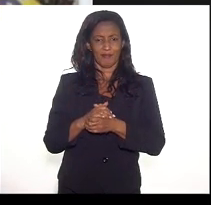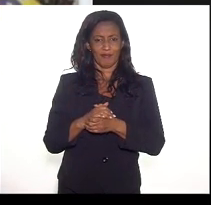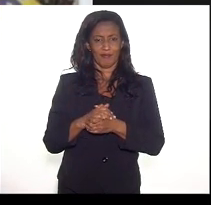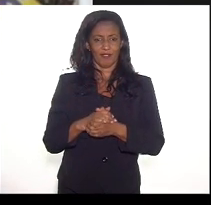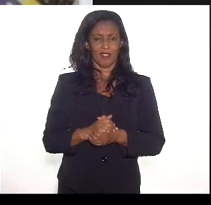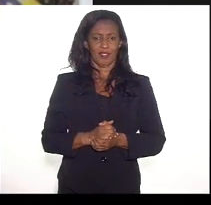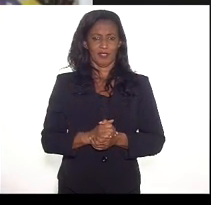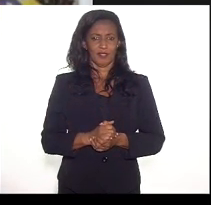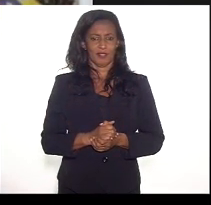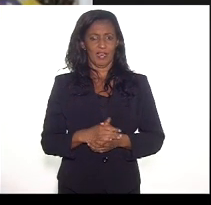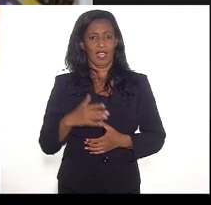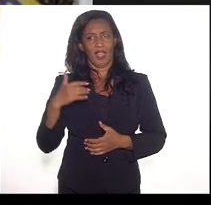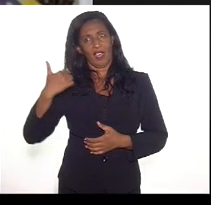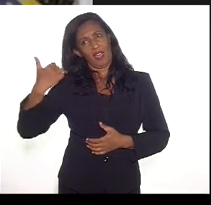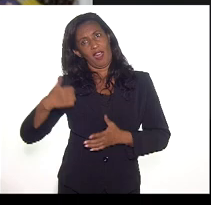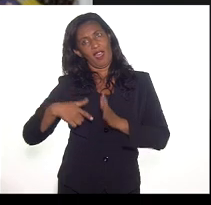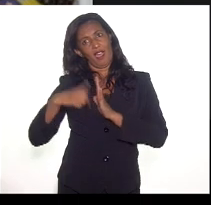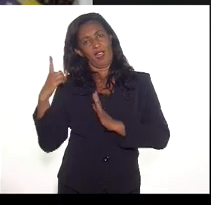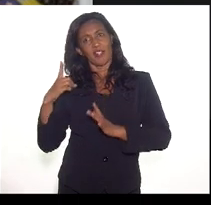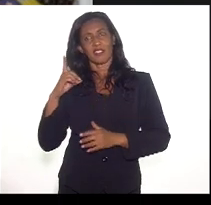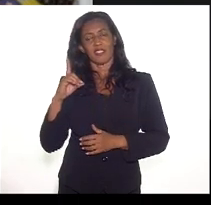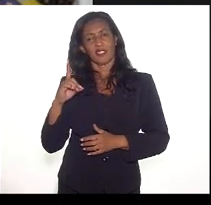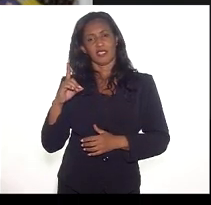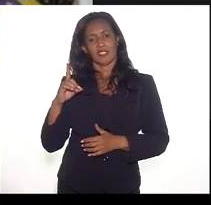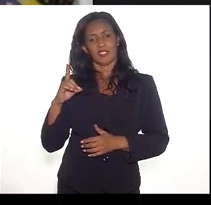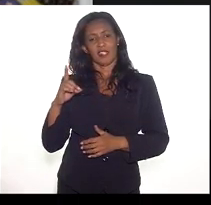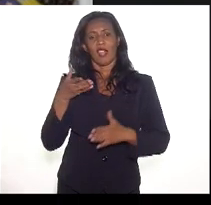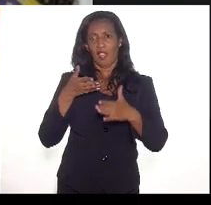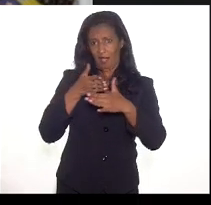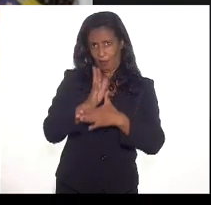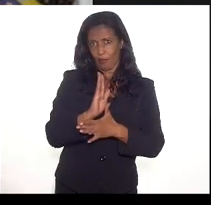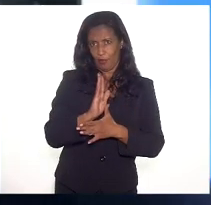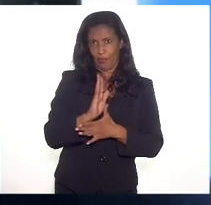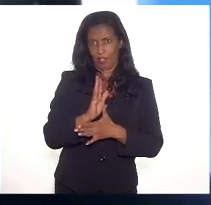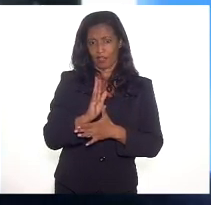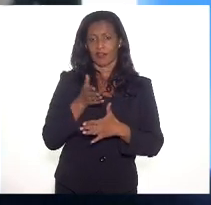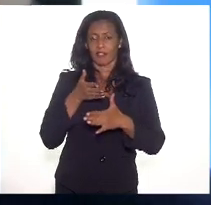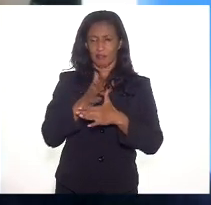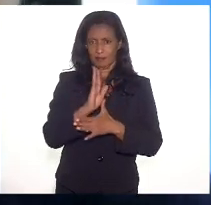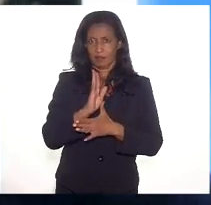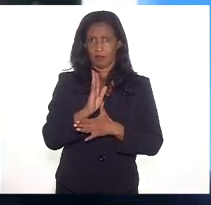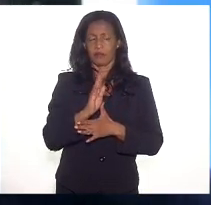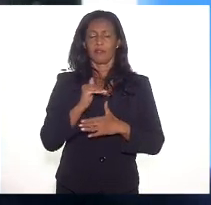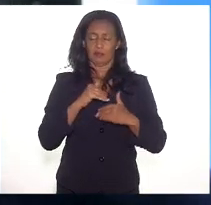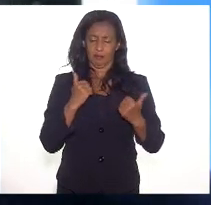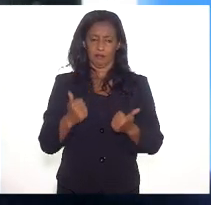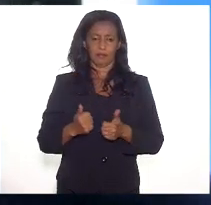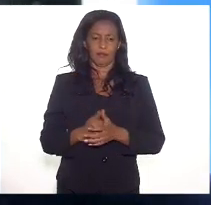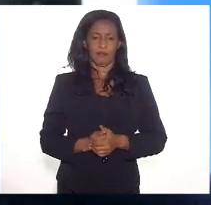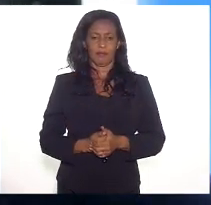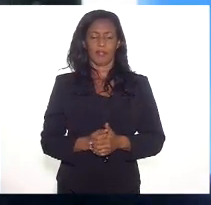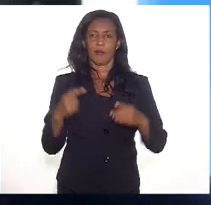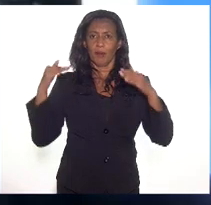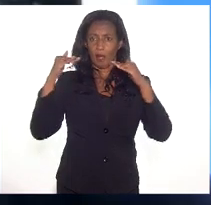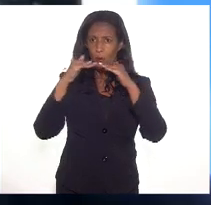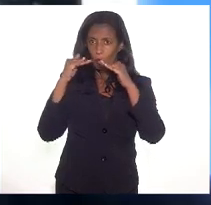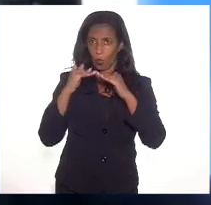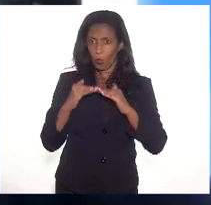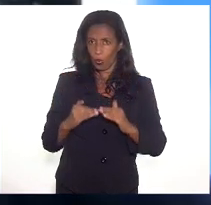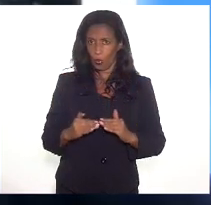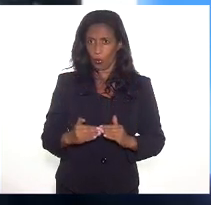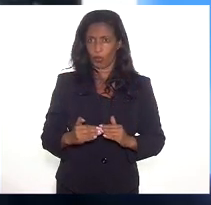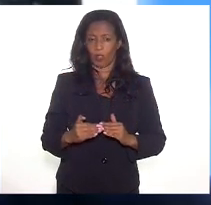destaque, agora tá aprovado o projeto. Aprovado o projeto foi autógrafo. E pela concordância que eu